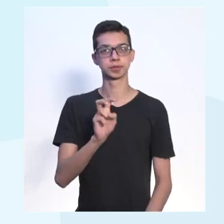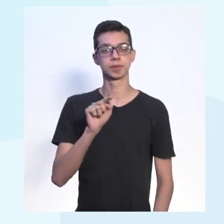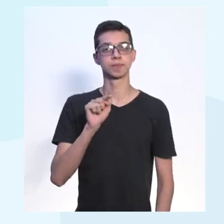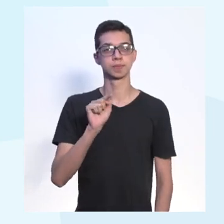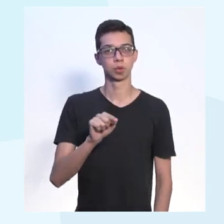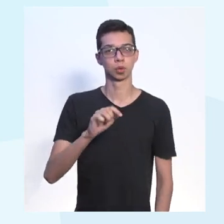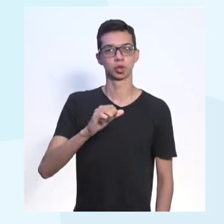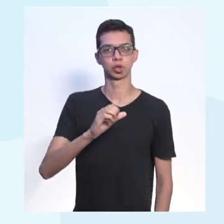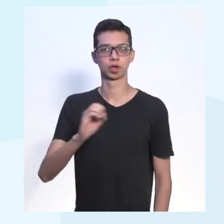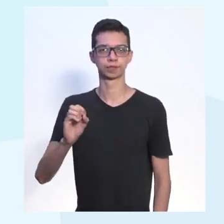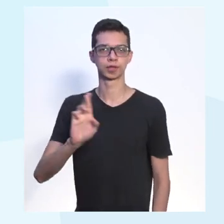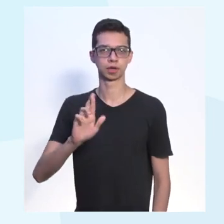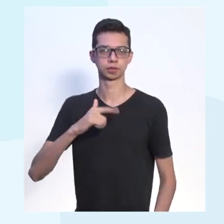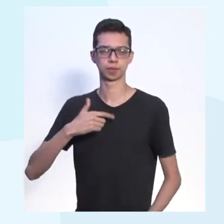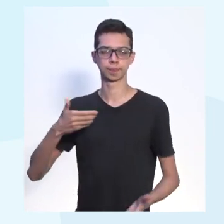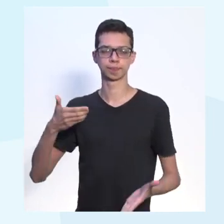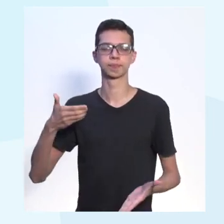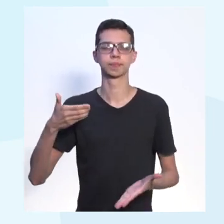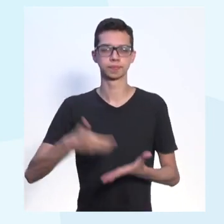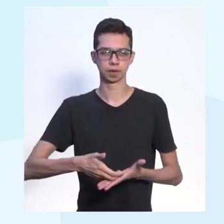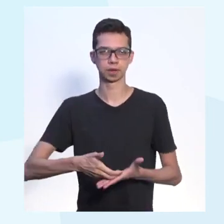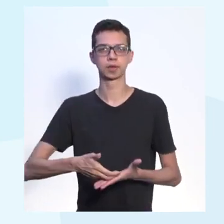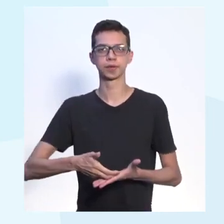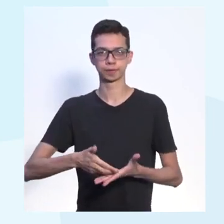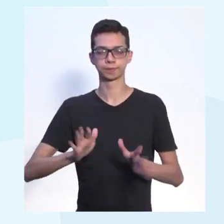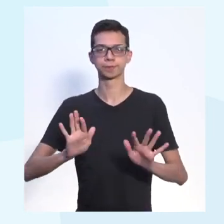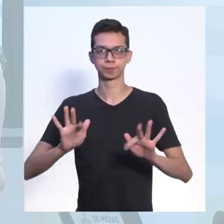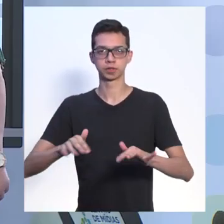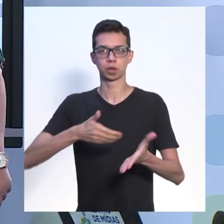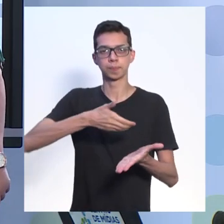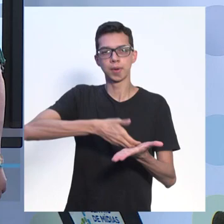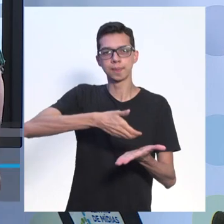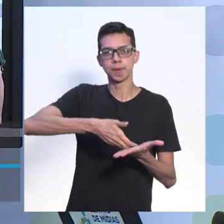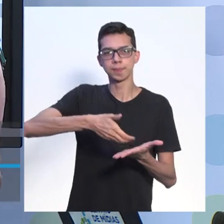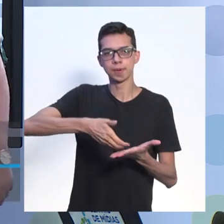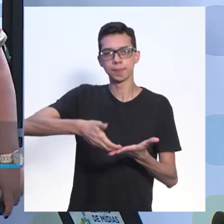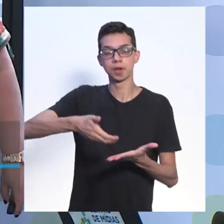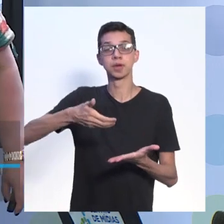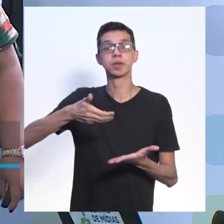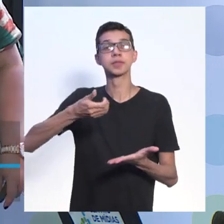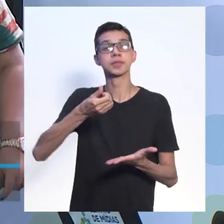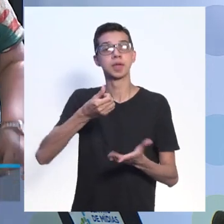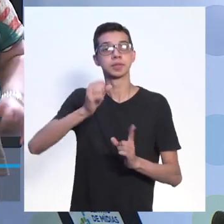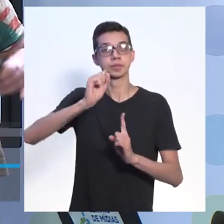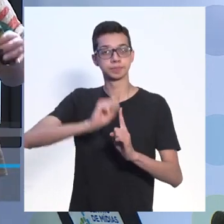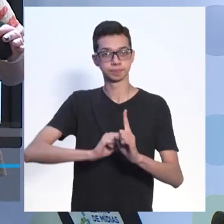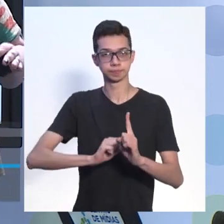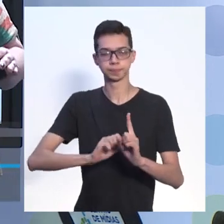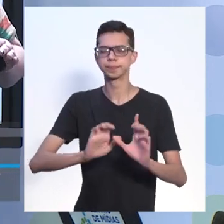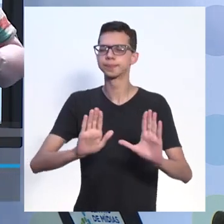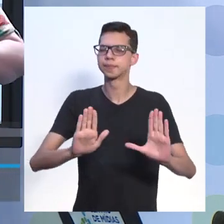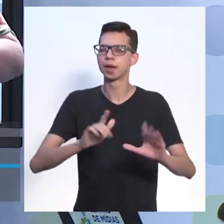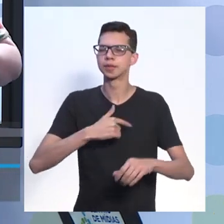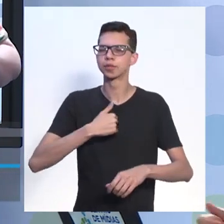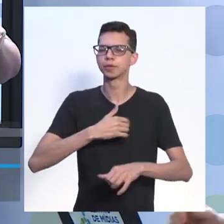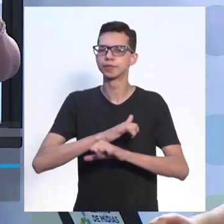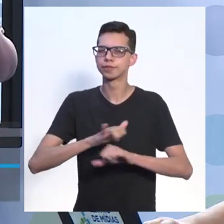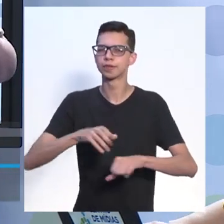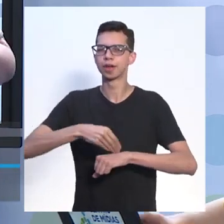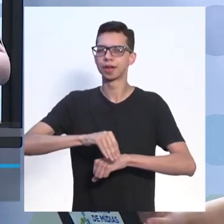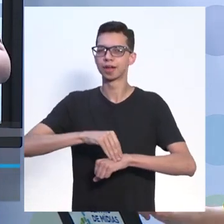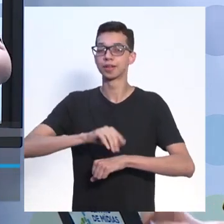15.900 paga, né, que ia render lá no final dos 6 meses. Mas a ideia, gente, é